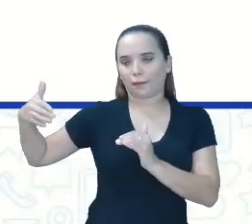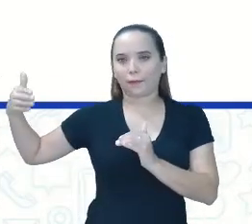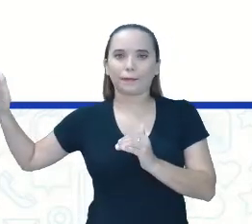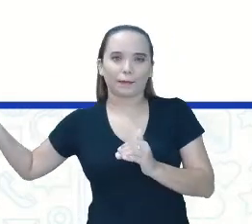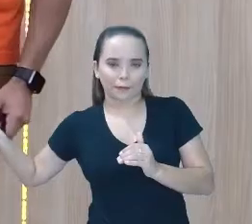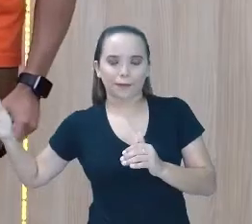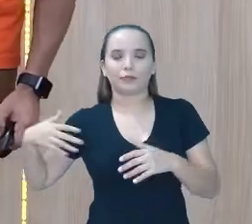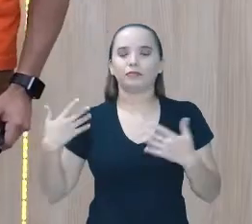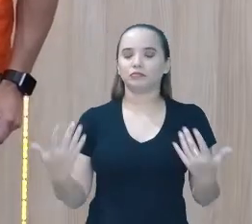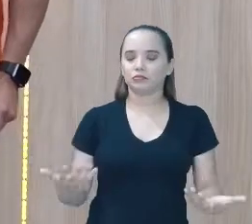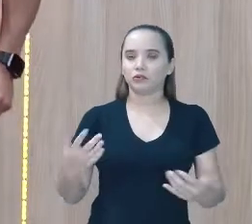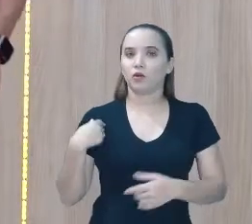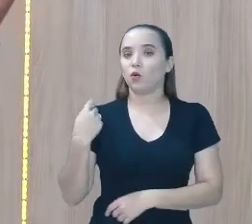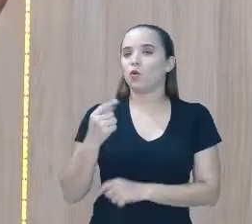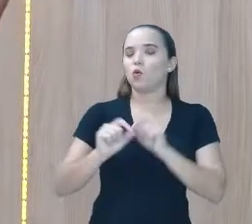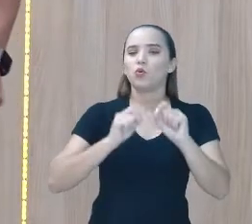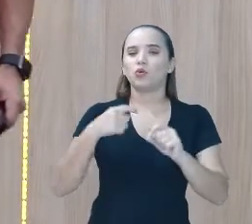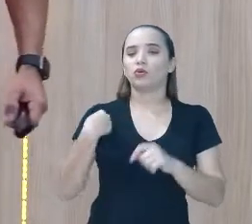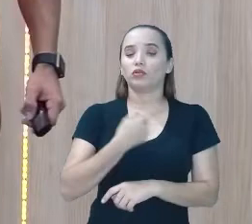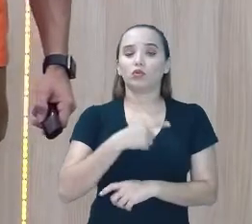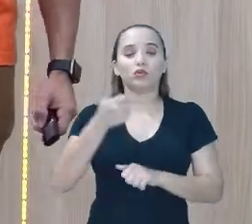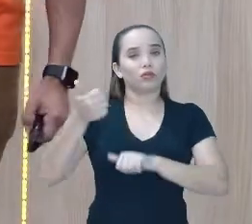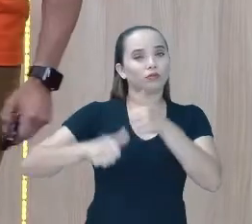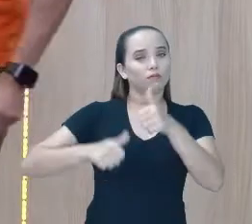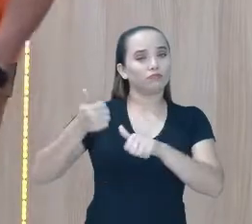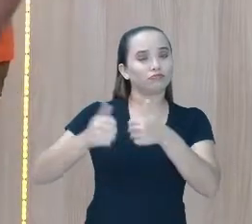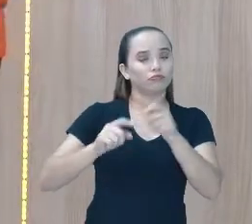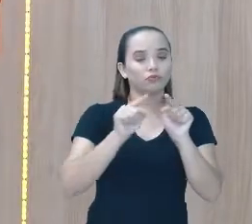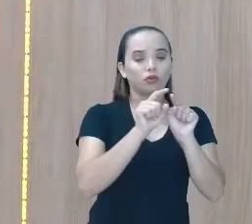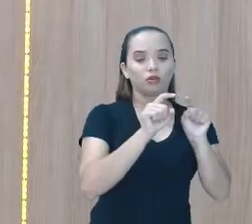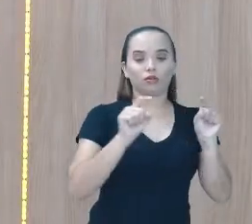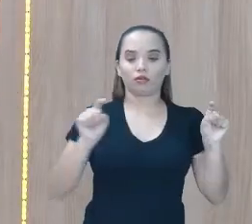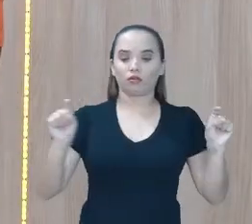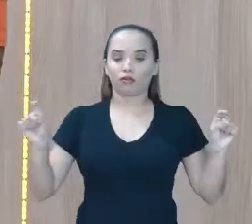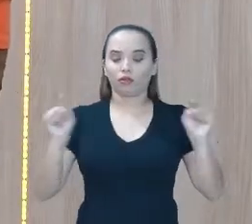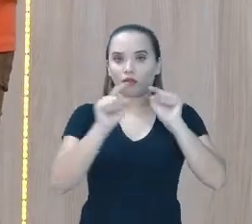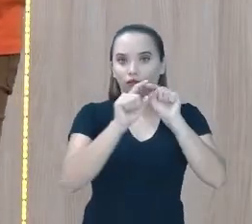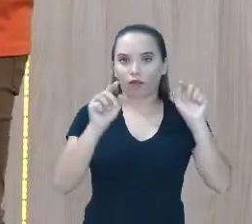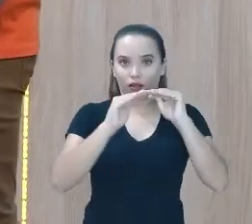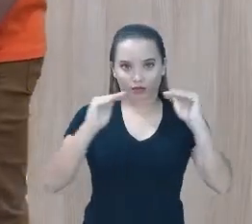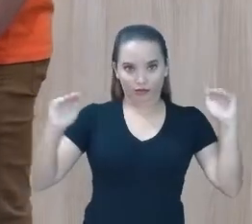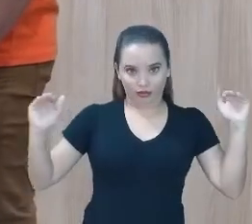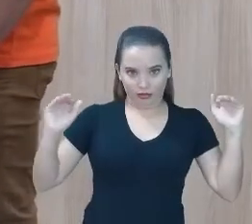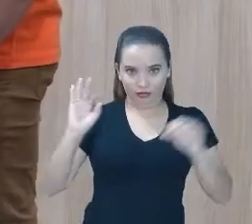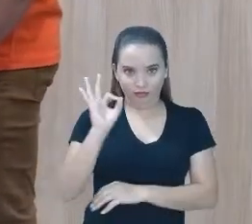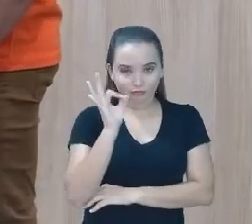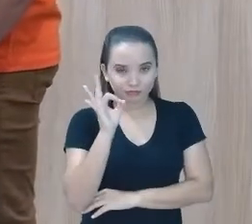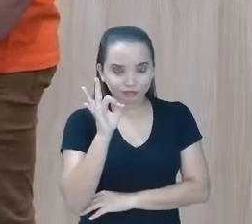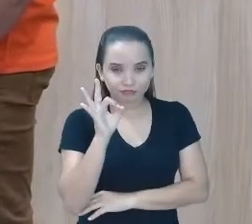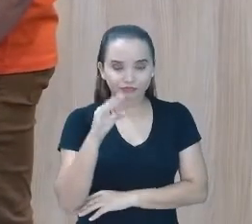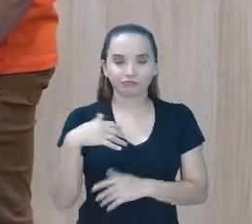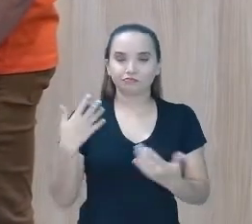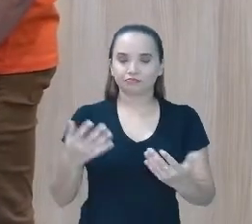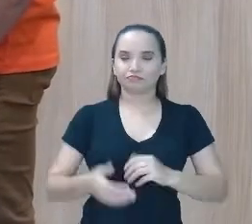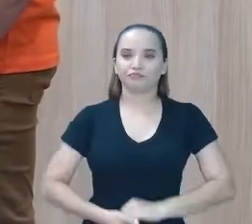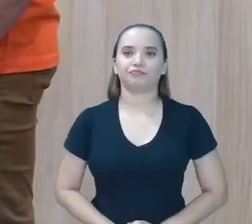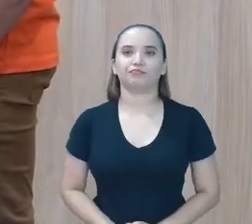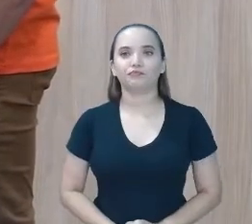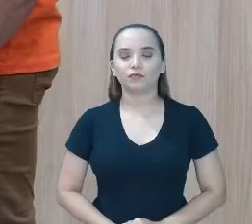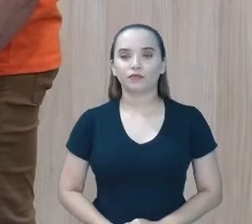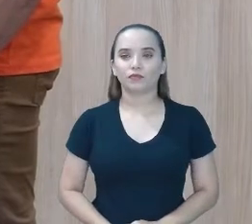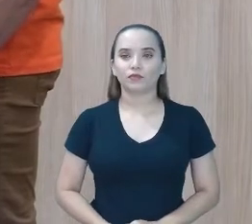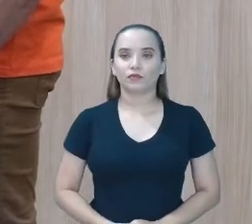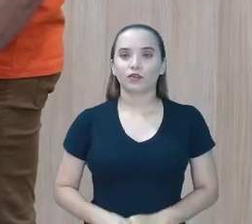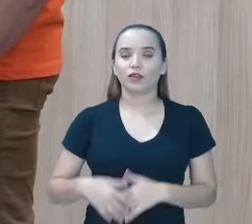também. Então a gente está analisando esses números em linha, tá bom? E vendo aí o que é que acontece com eles,